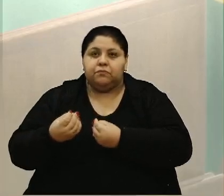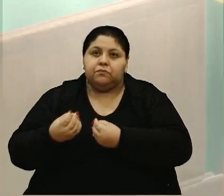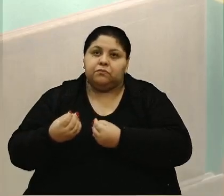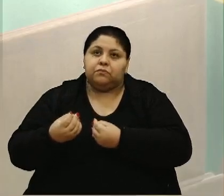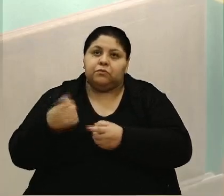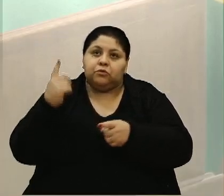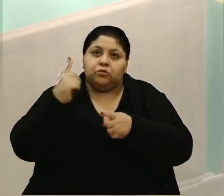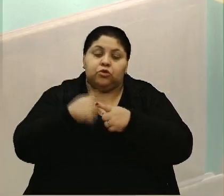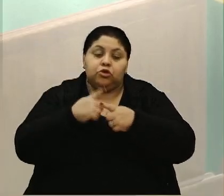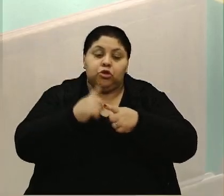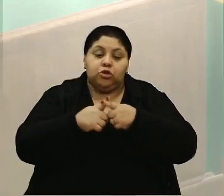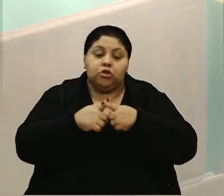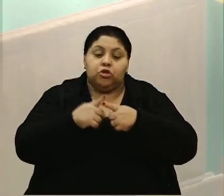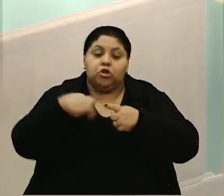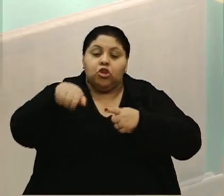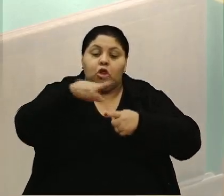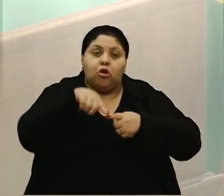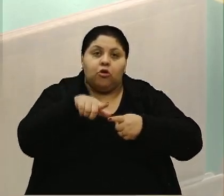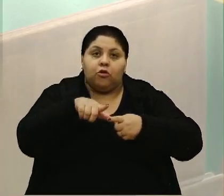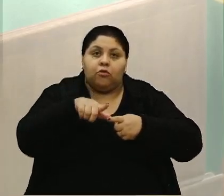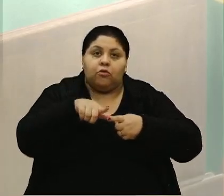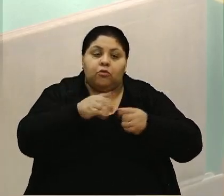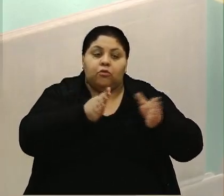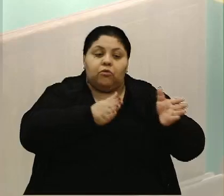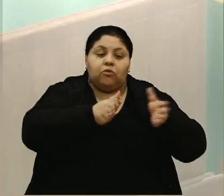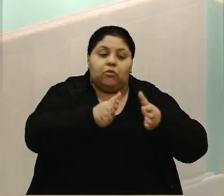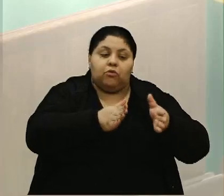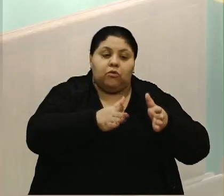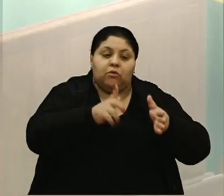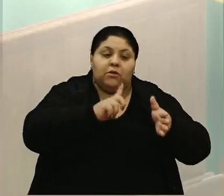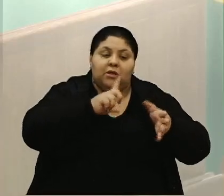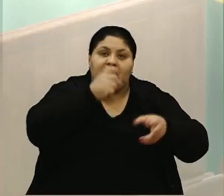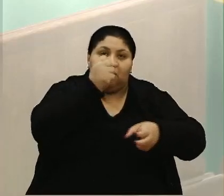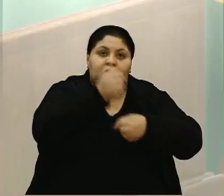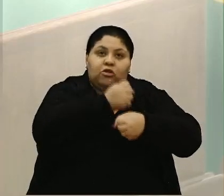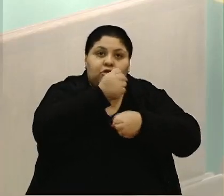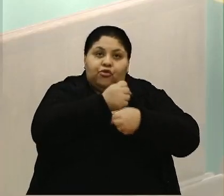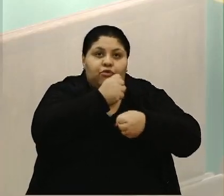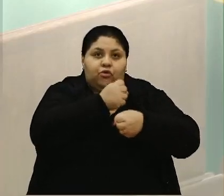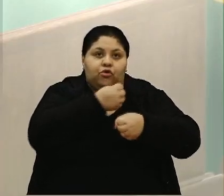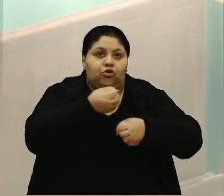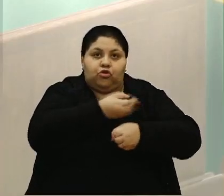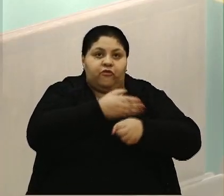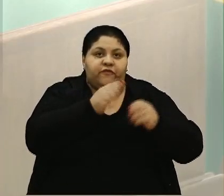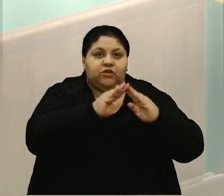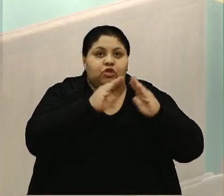porque nós viemos num período sem construção de novas escolas,